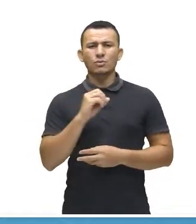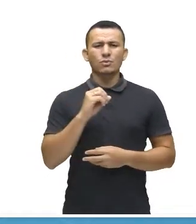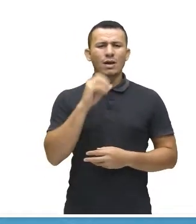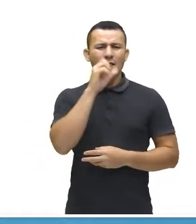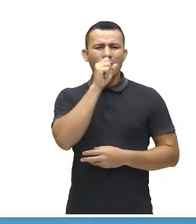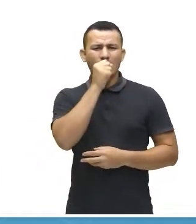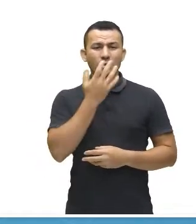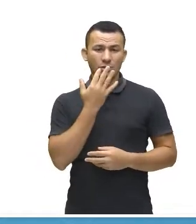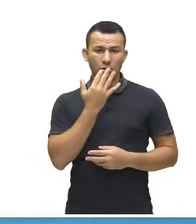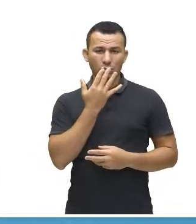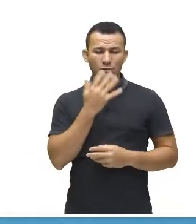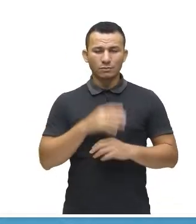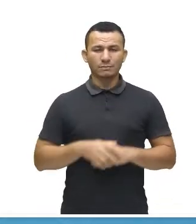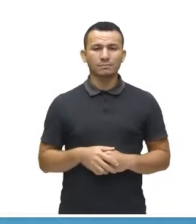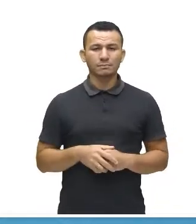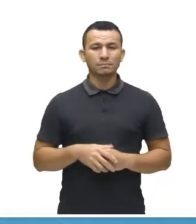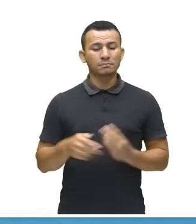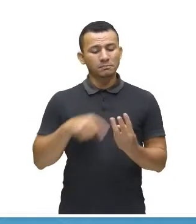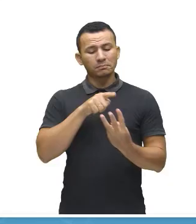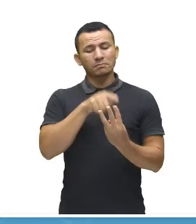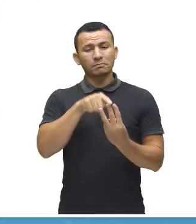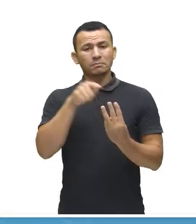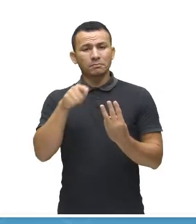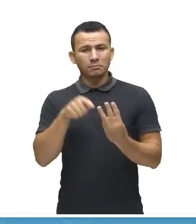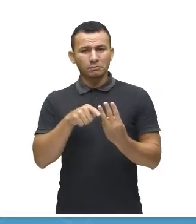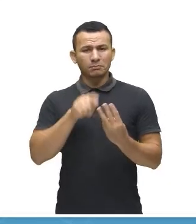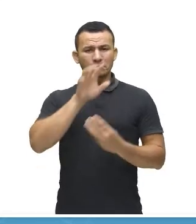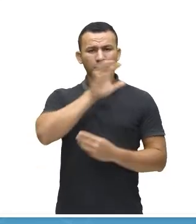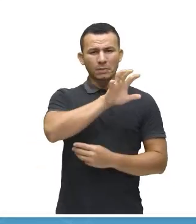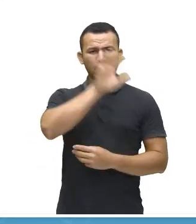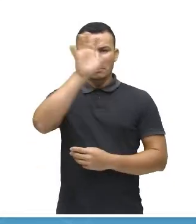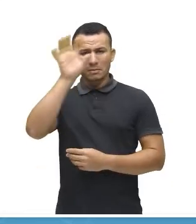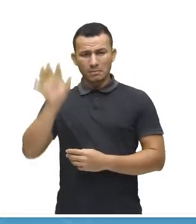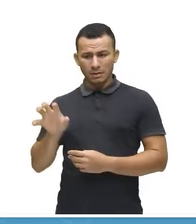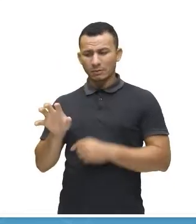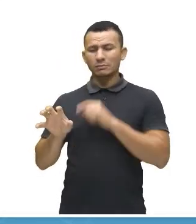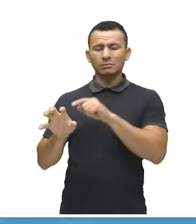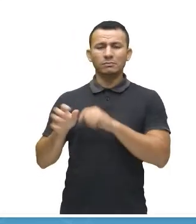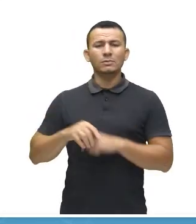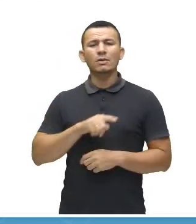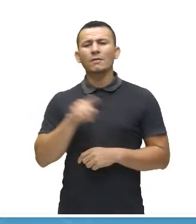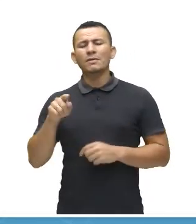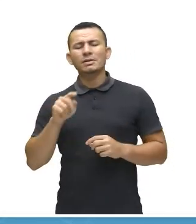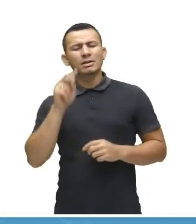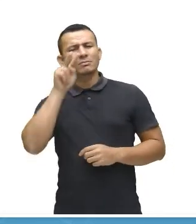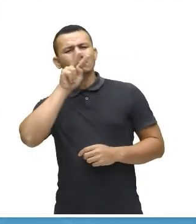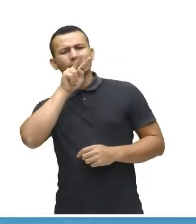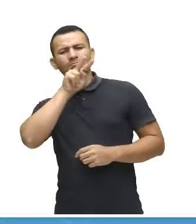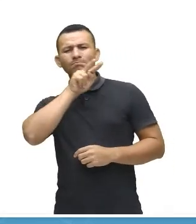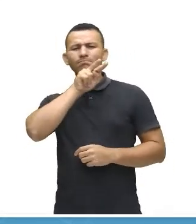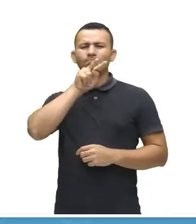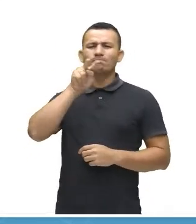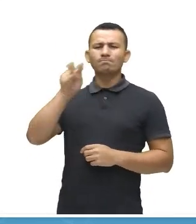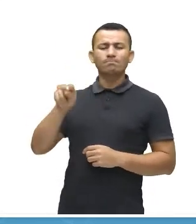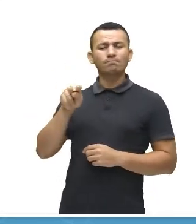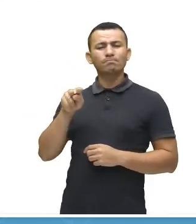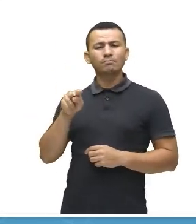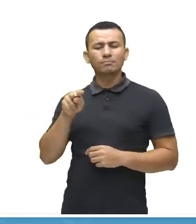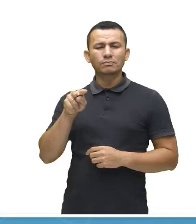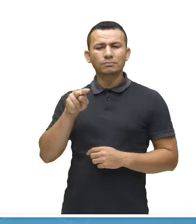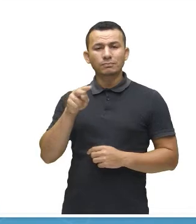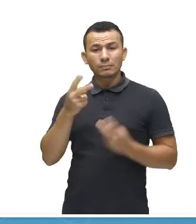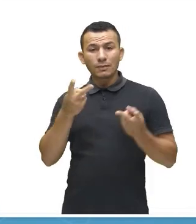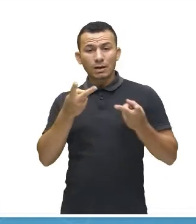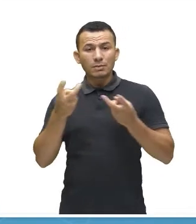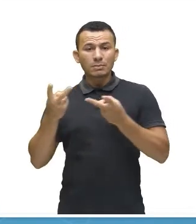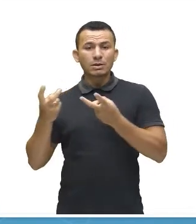né? Então, nesses 3 complexos regionais, se a gente observa bem aqui, ó, bem